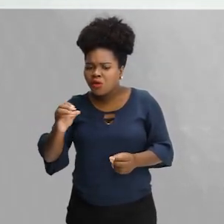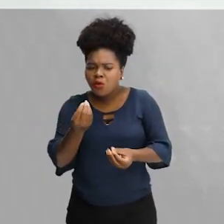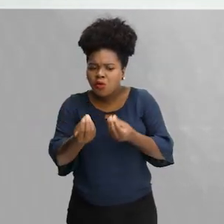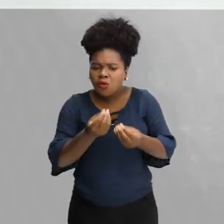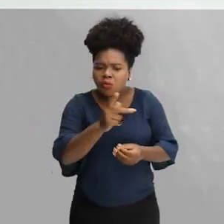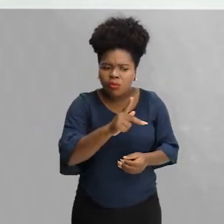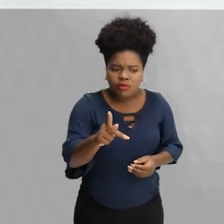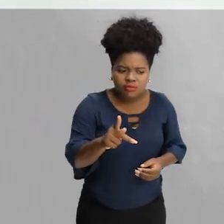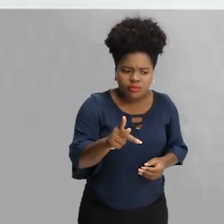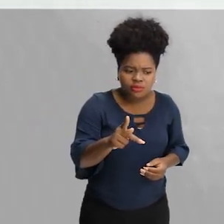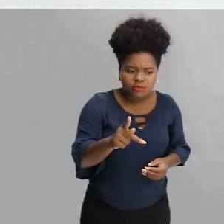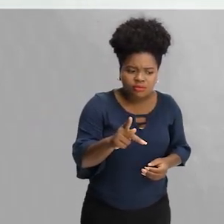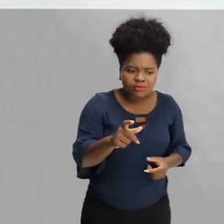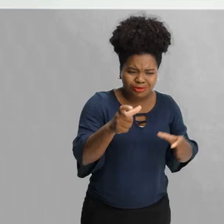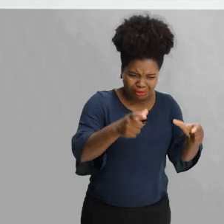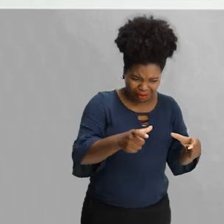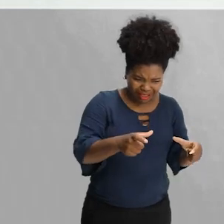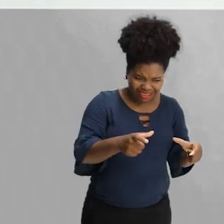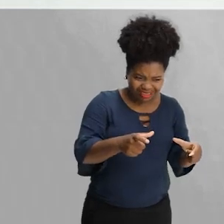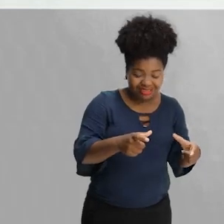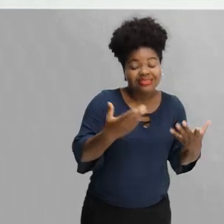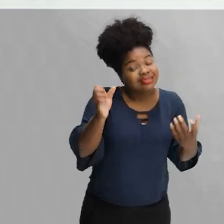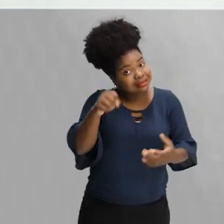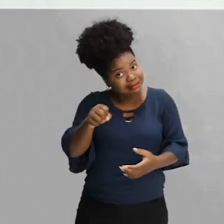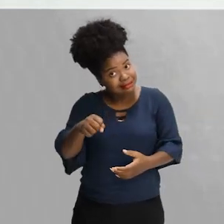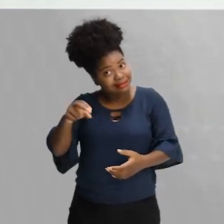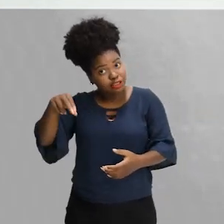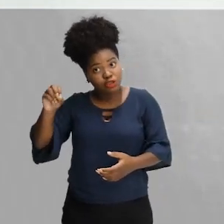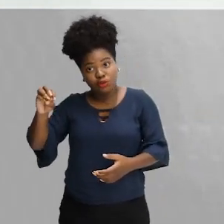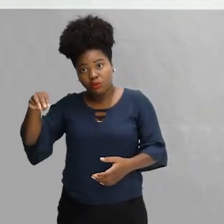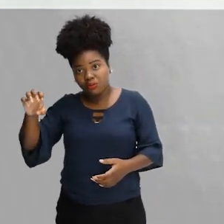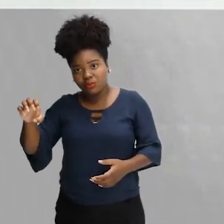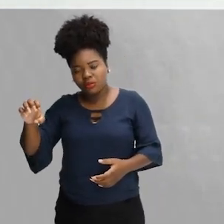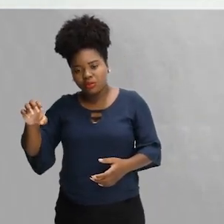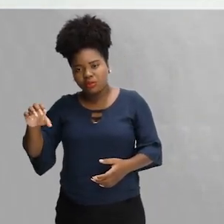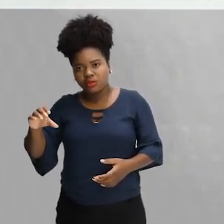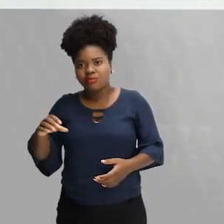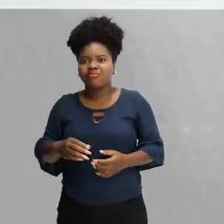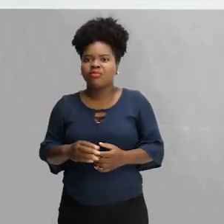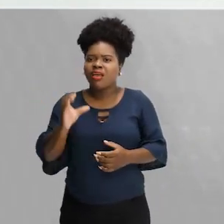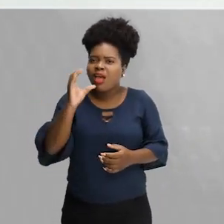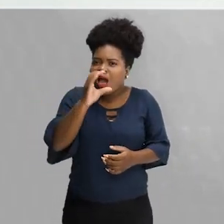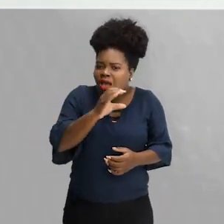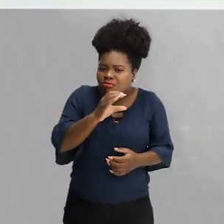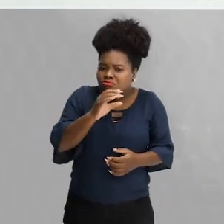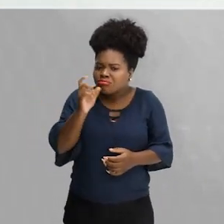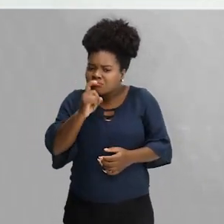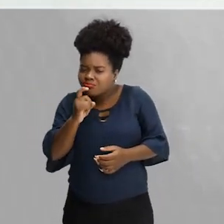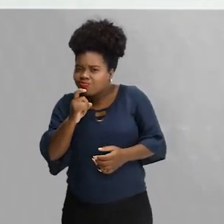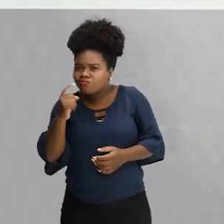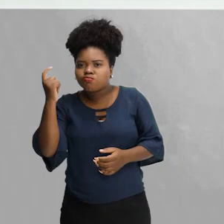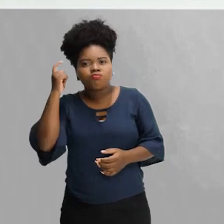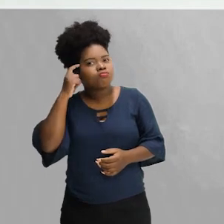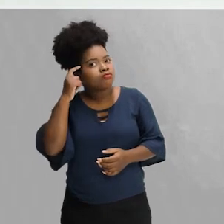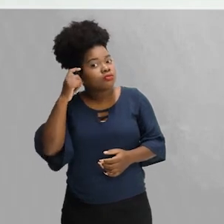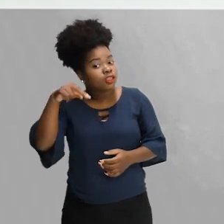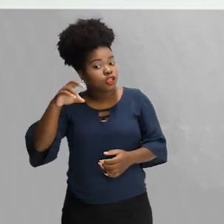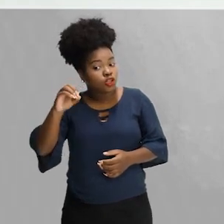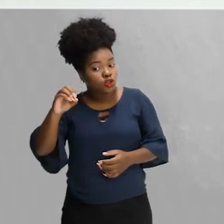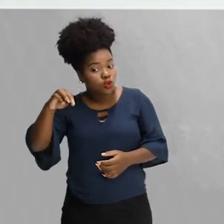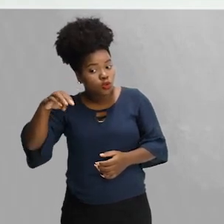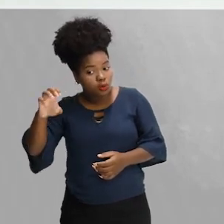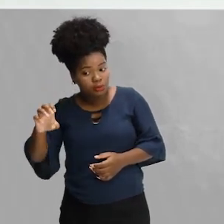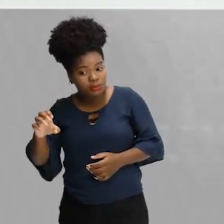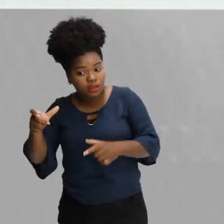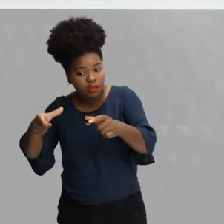lugar se chama Nome. É quente ou fria? Hã? Pensa aí. Nome é o nome do